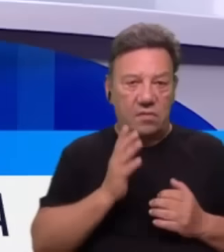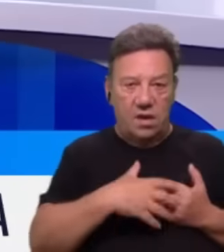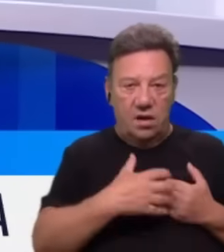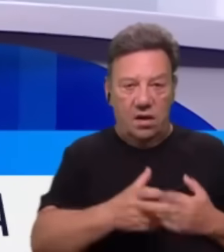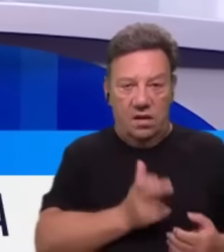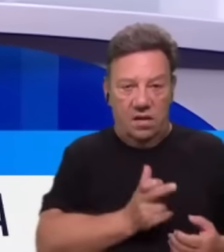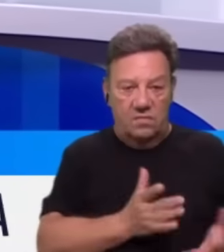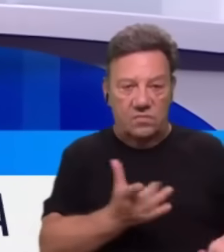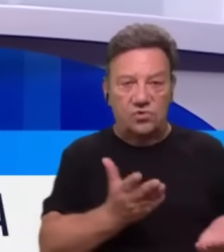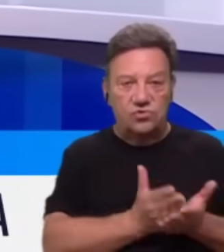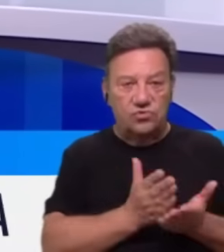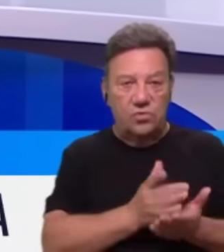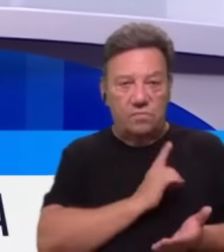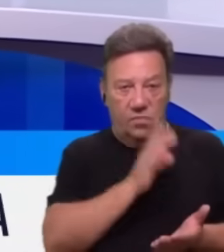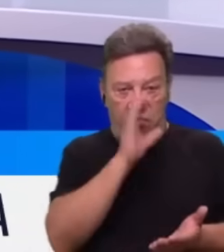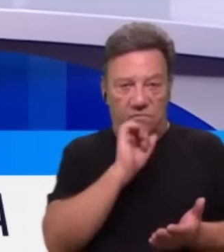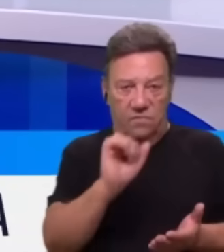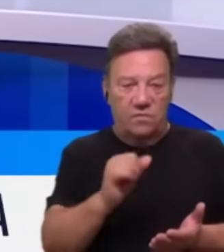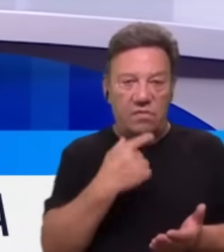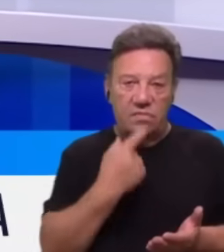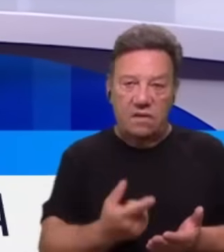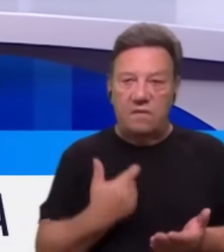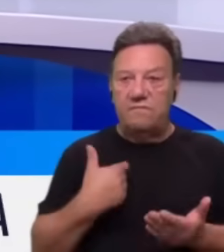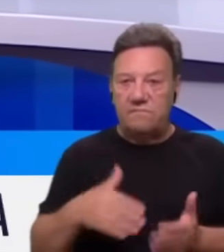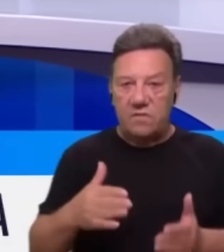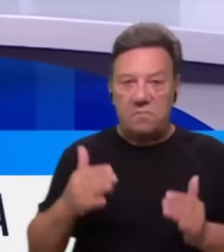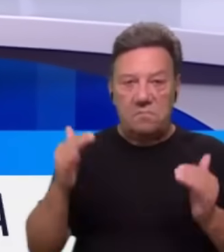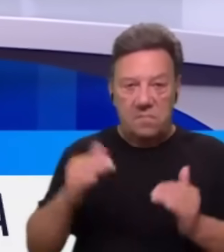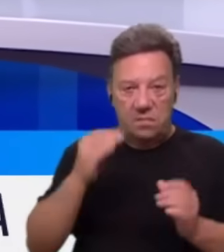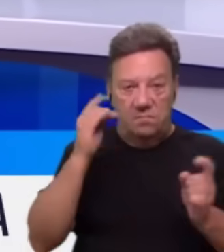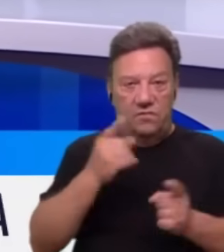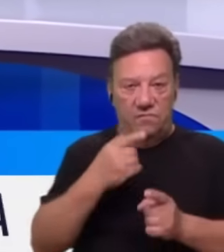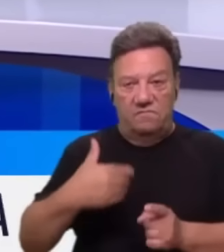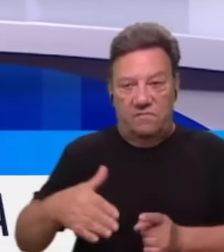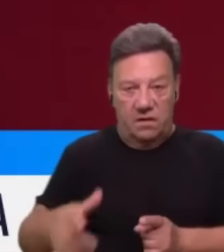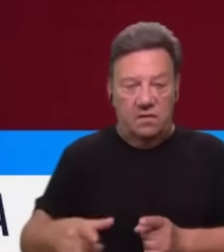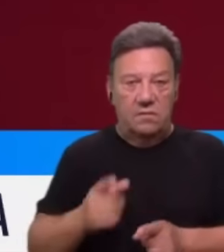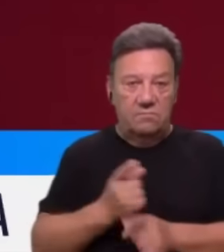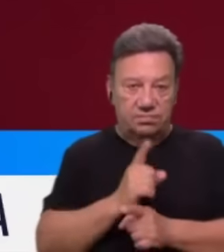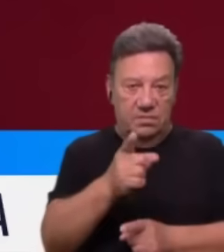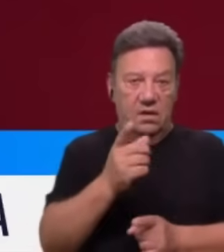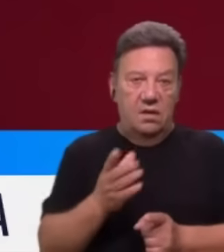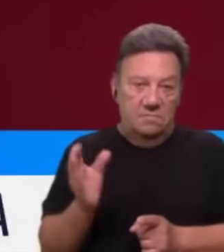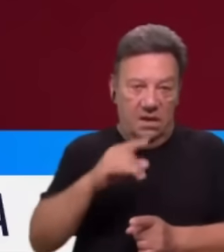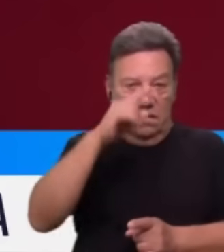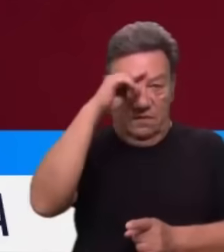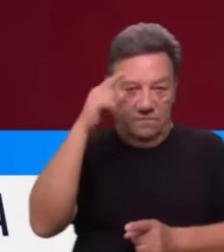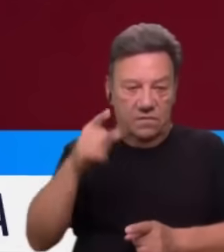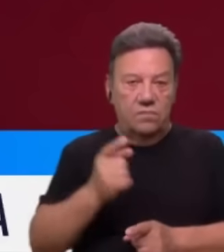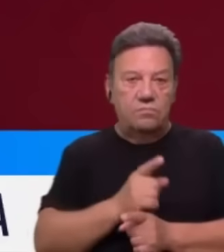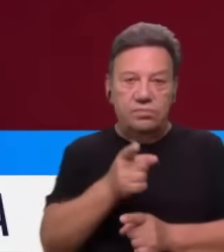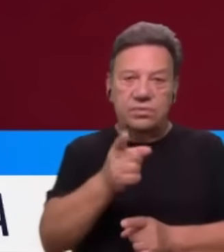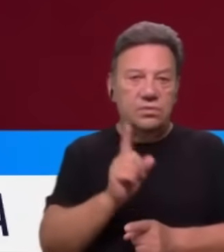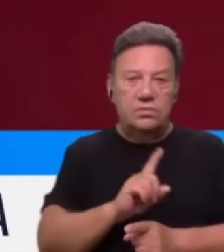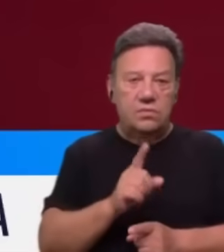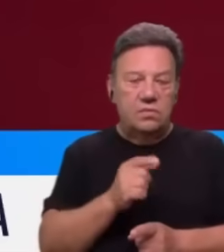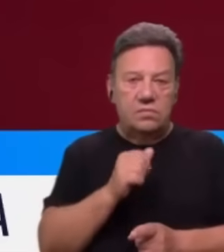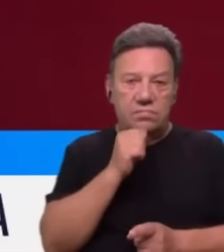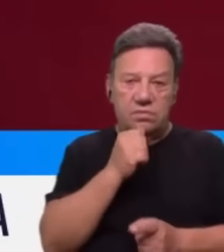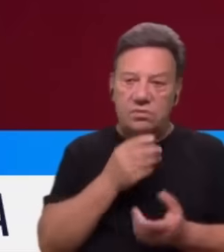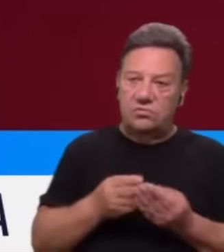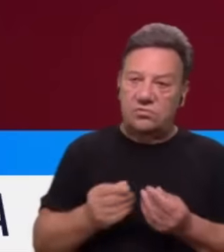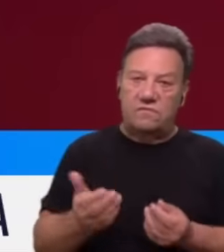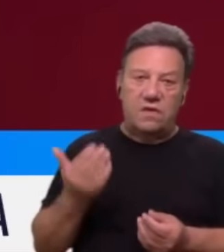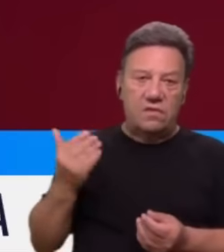anos há um estudo do próprio governo a dizer que vão ter menos professores e portanto mais dificuldades porque é que isso não é